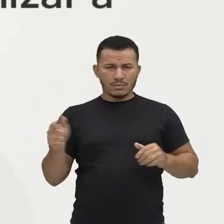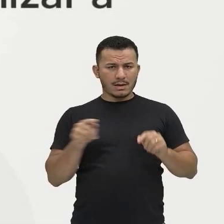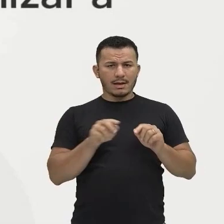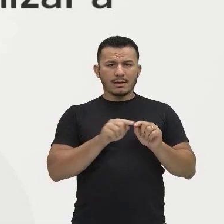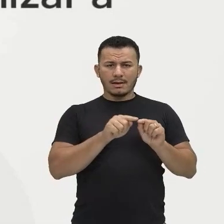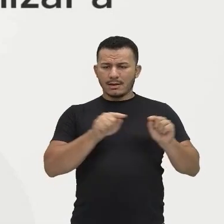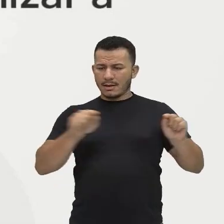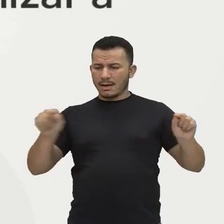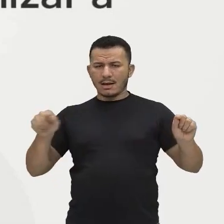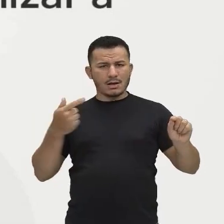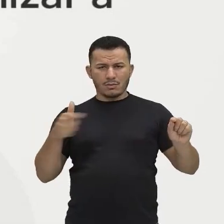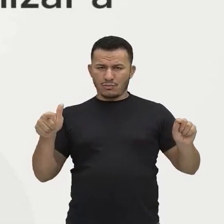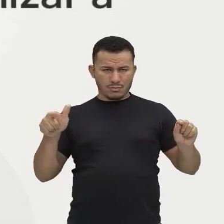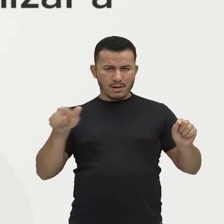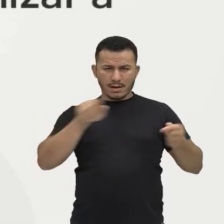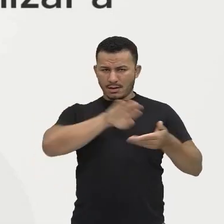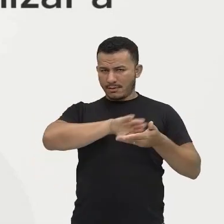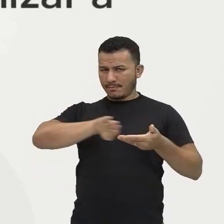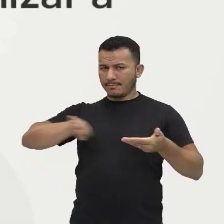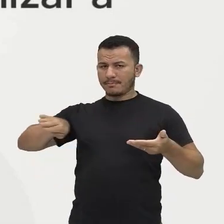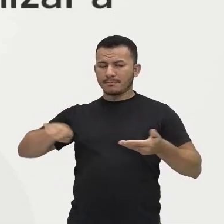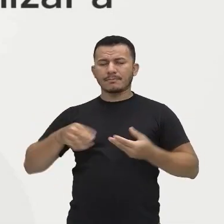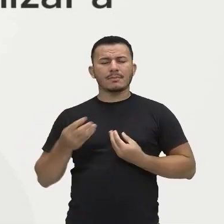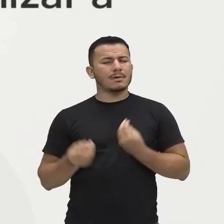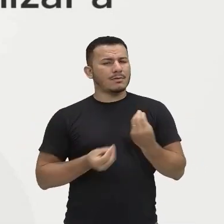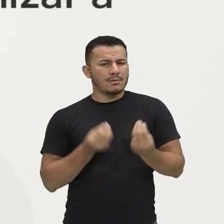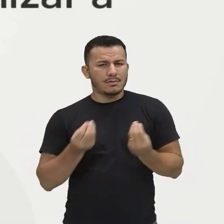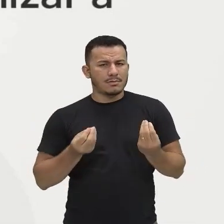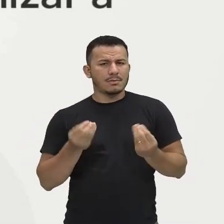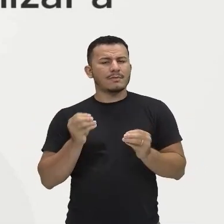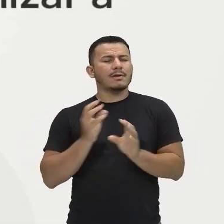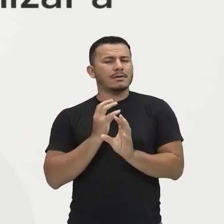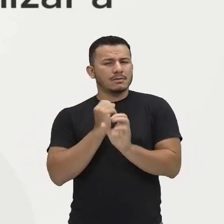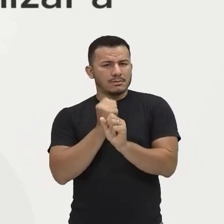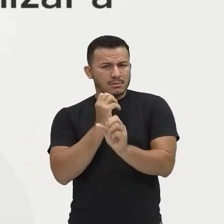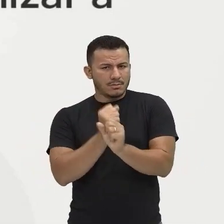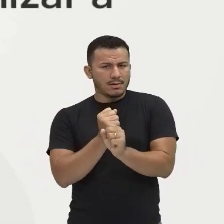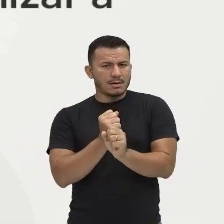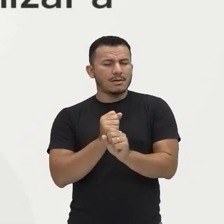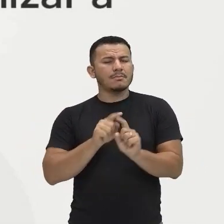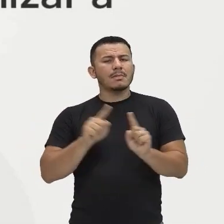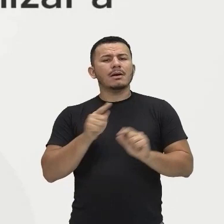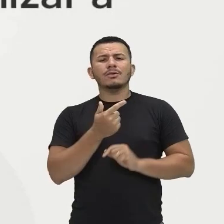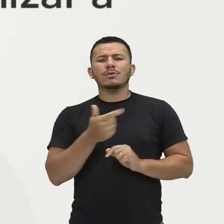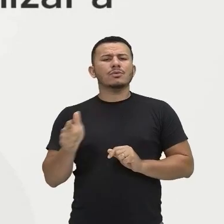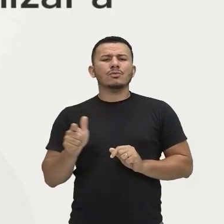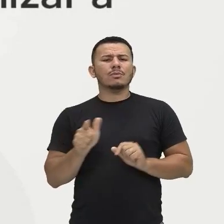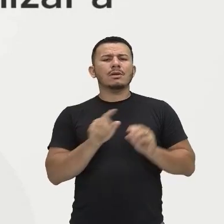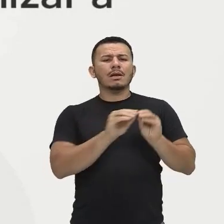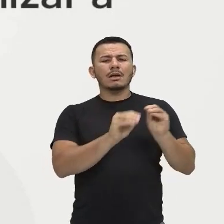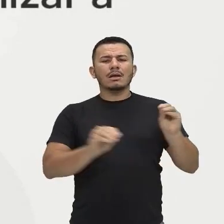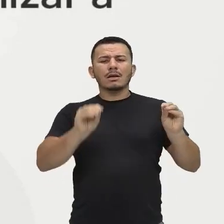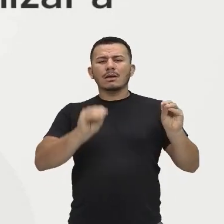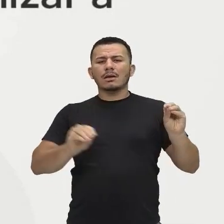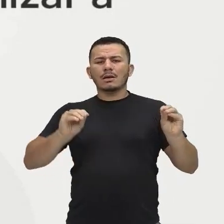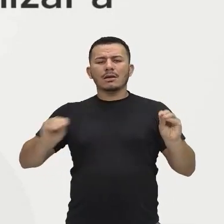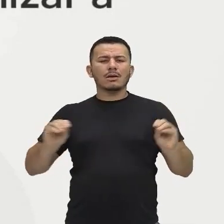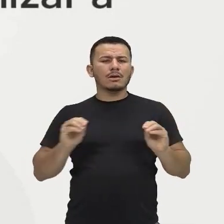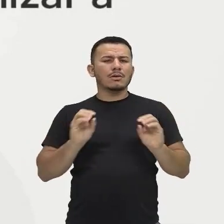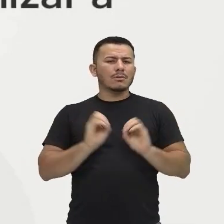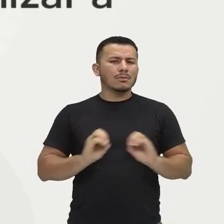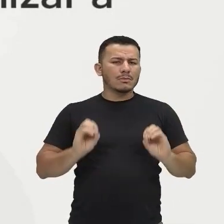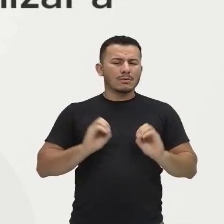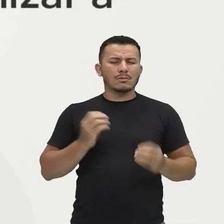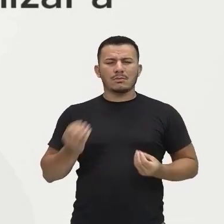se faz, certo? Essas operações sem envolver os deslocamentos, como nós estávamos